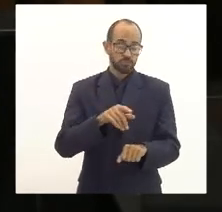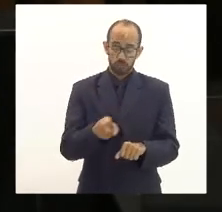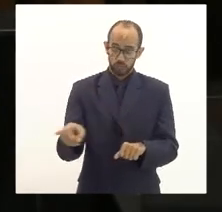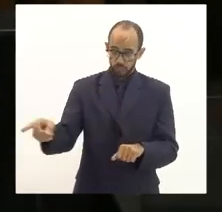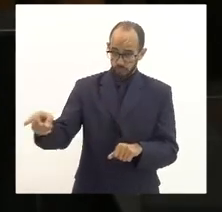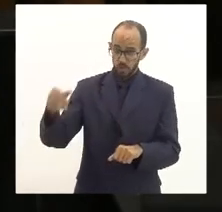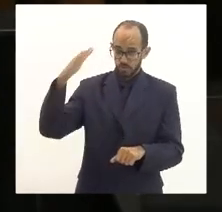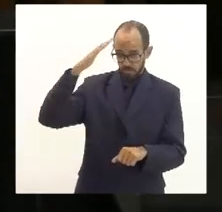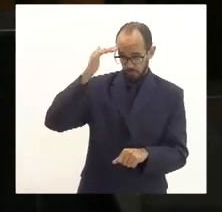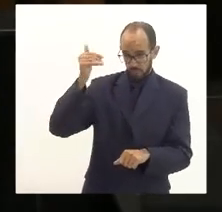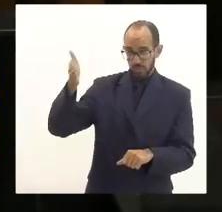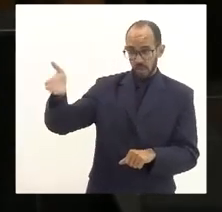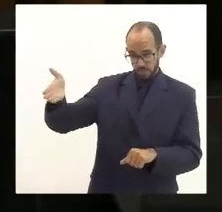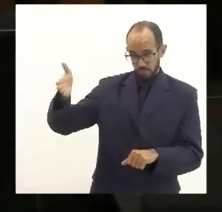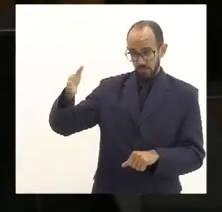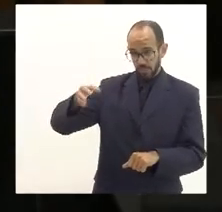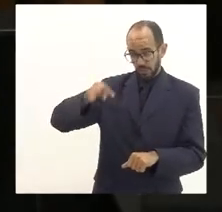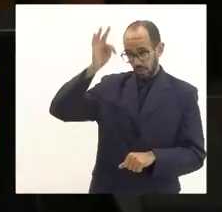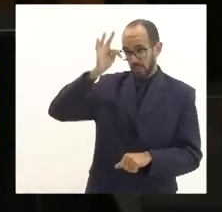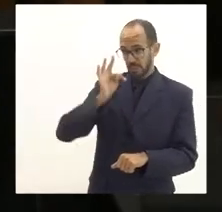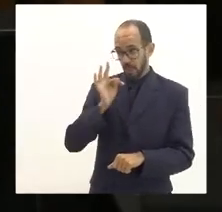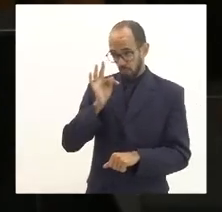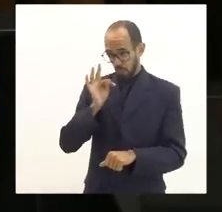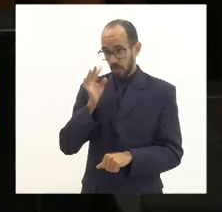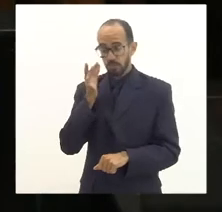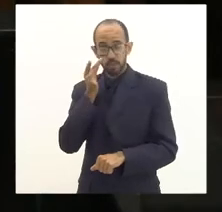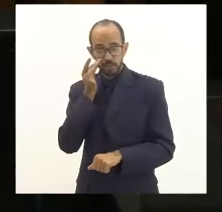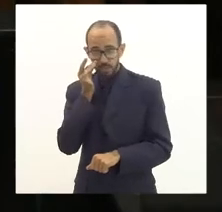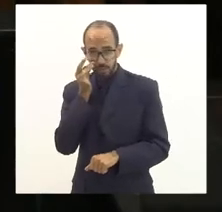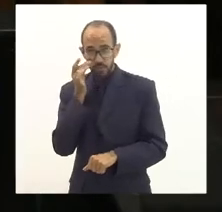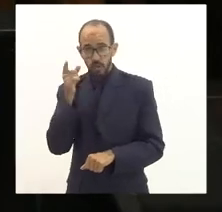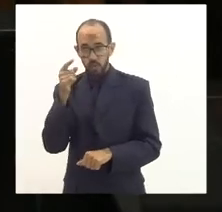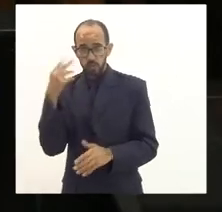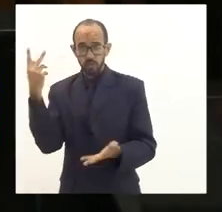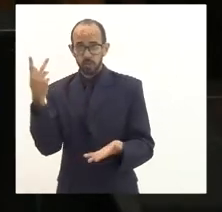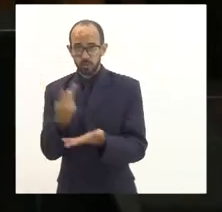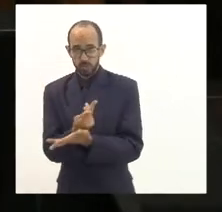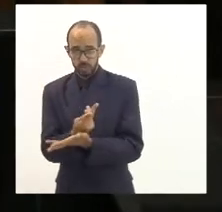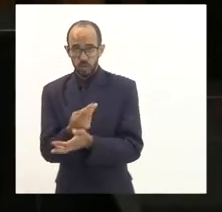testemunha ocular da história da sessão triste